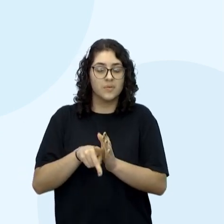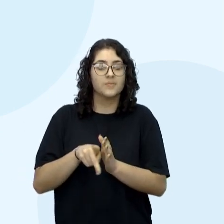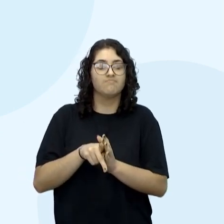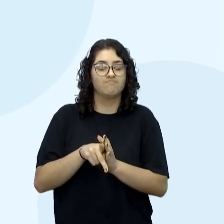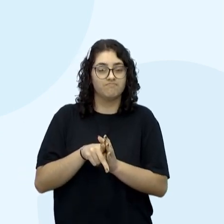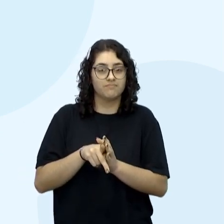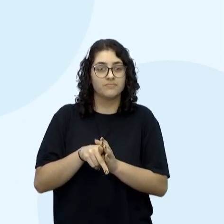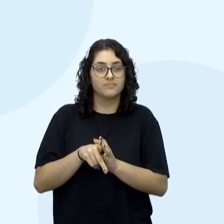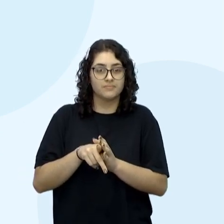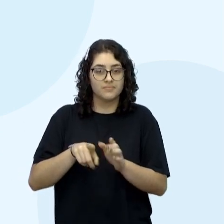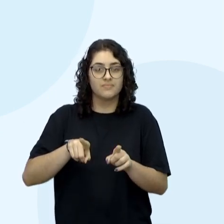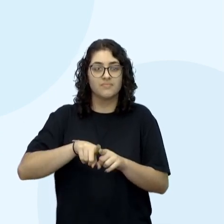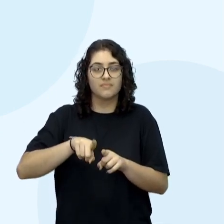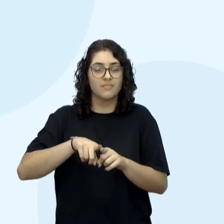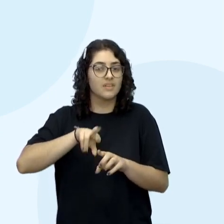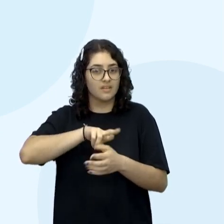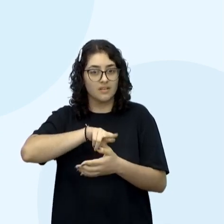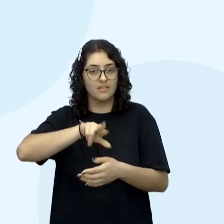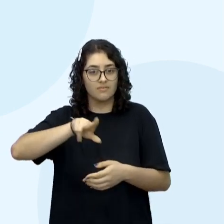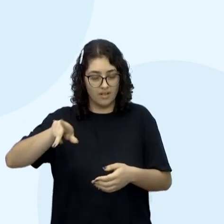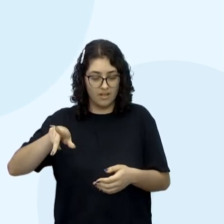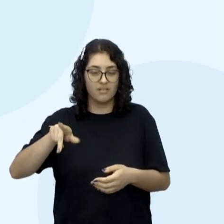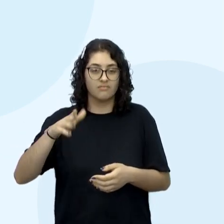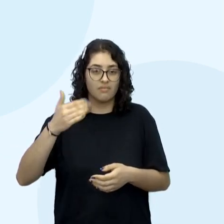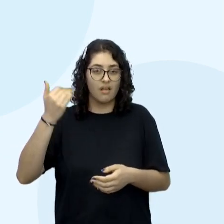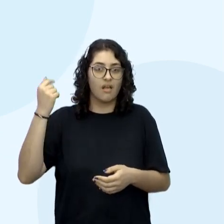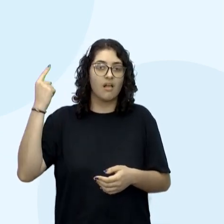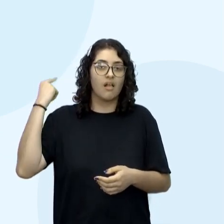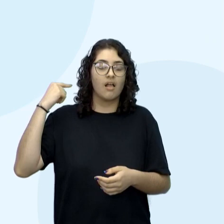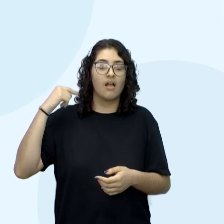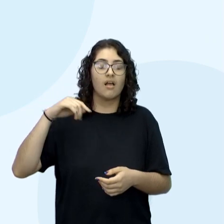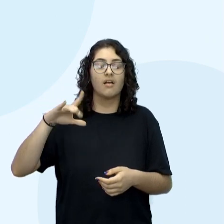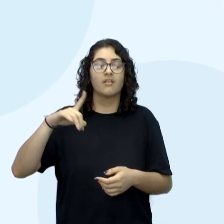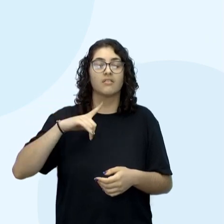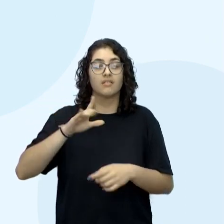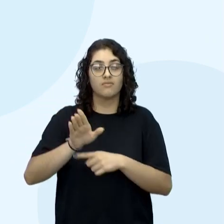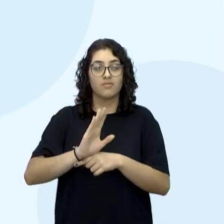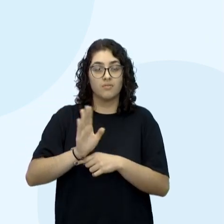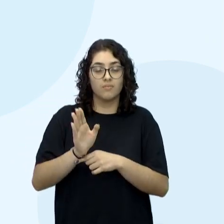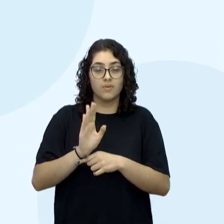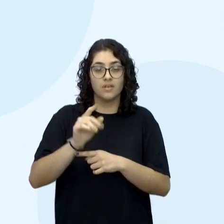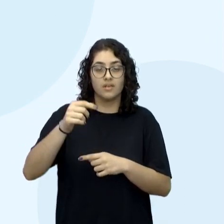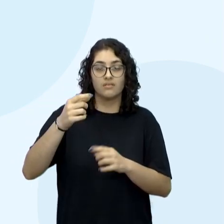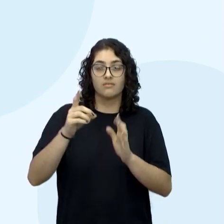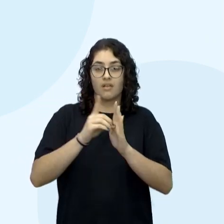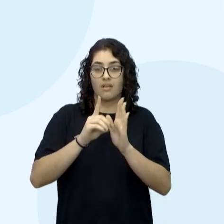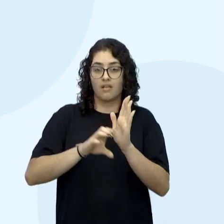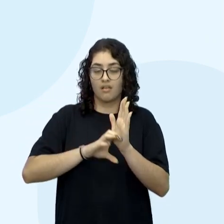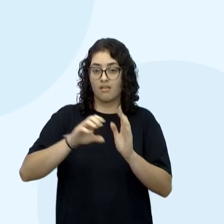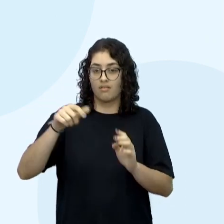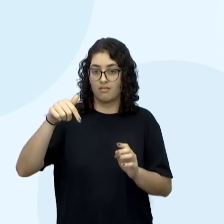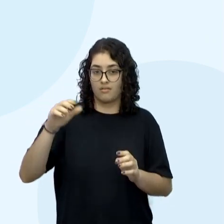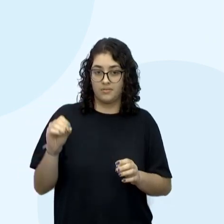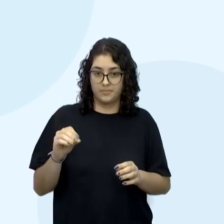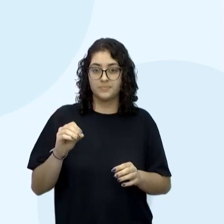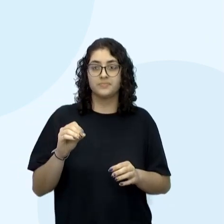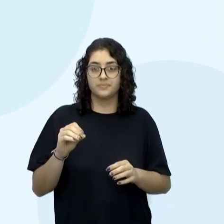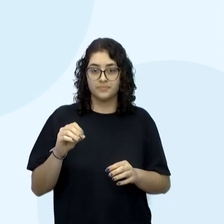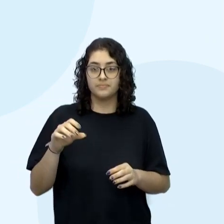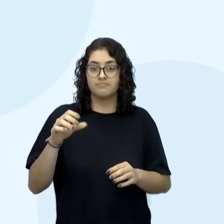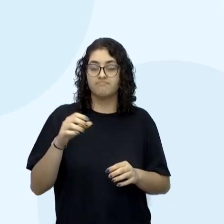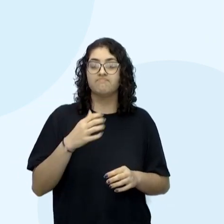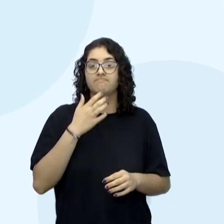insinuante erotismo nos filmes paulistas do final da década de 60. Funciona assim. O filme